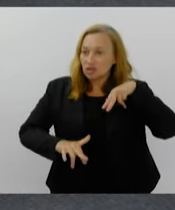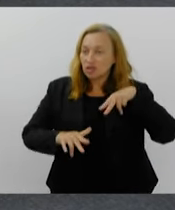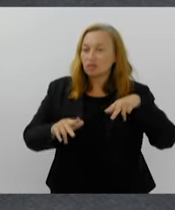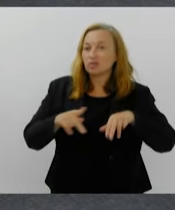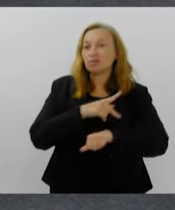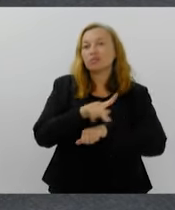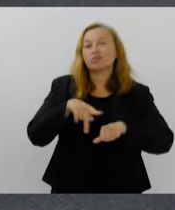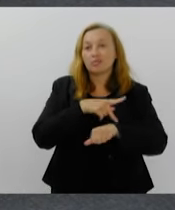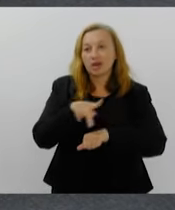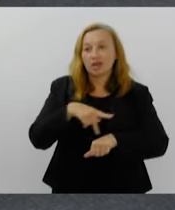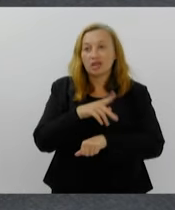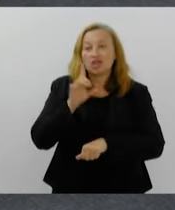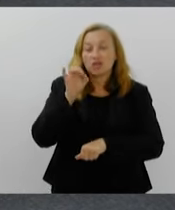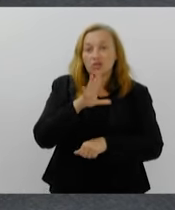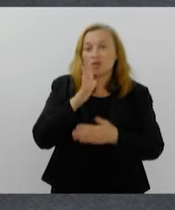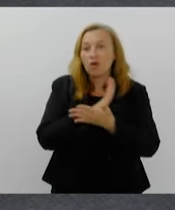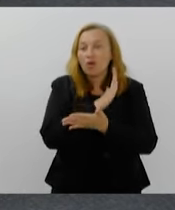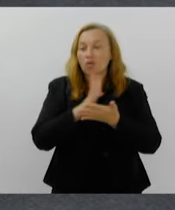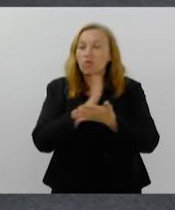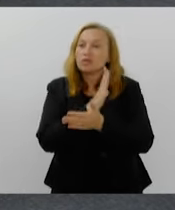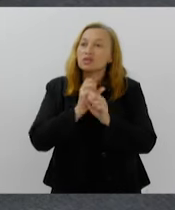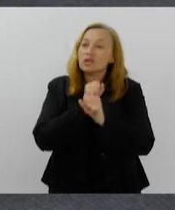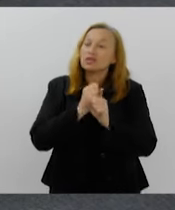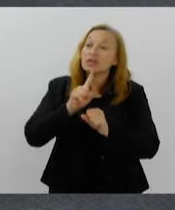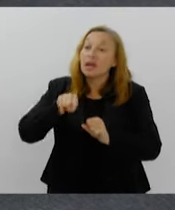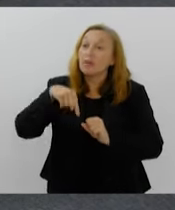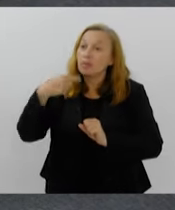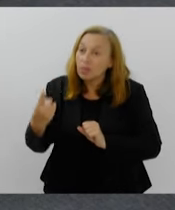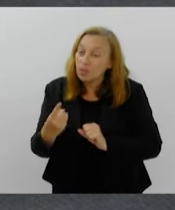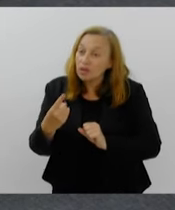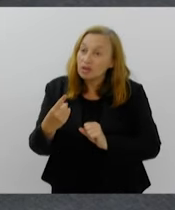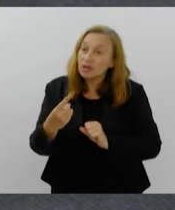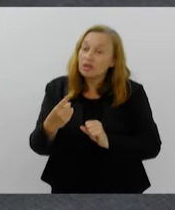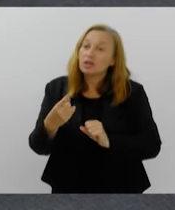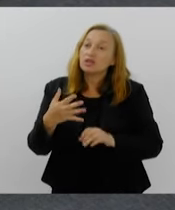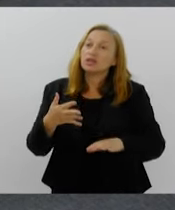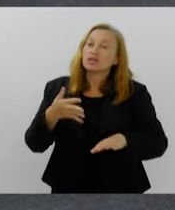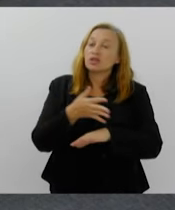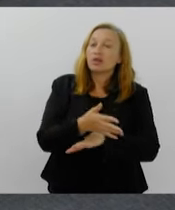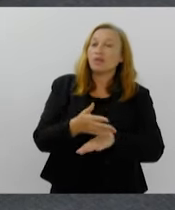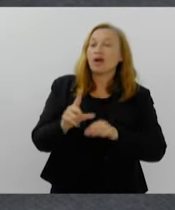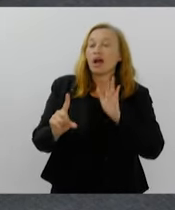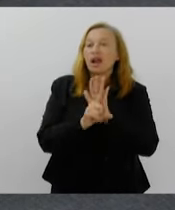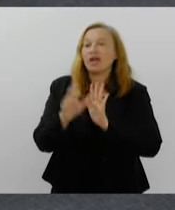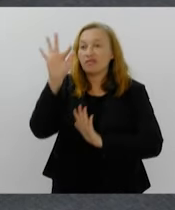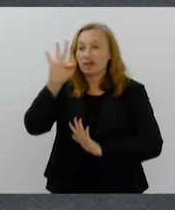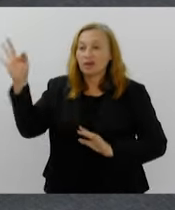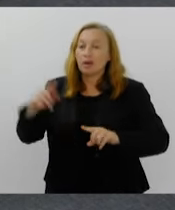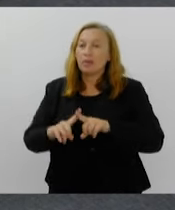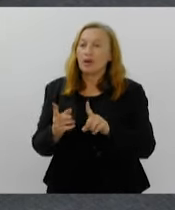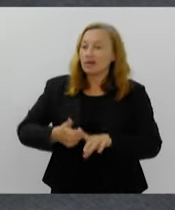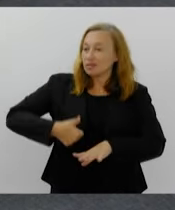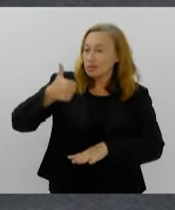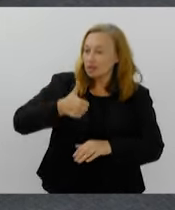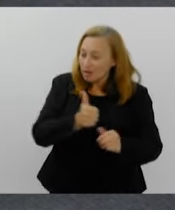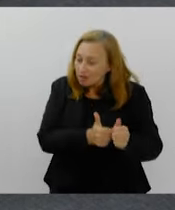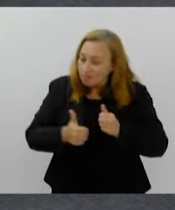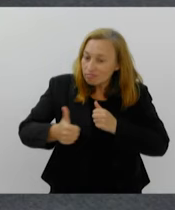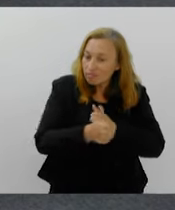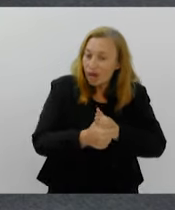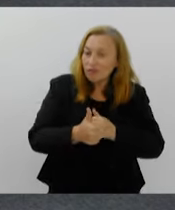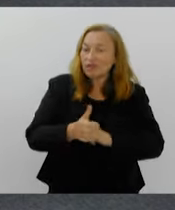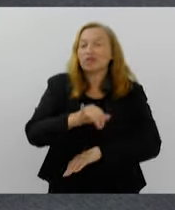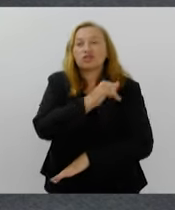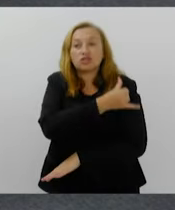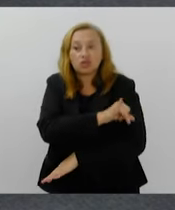país só alguns anos depois é que veio a lei federal mas o Rio de Janeiro sai aí na frente de novo no